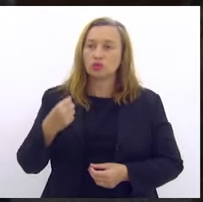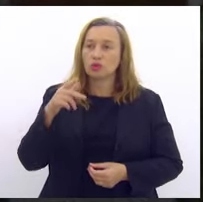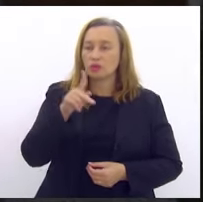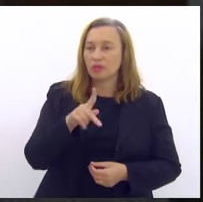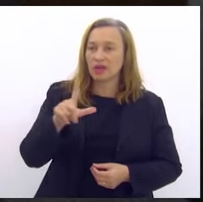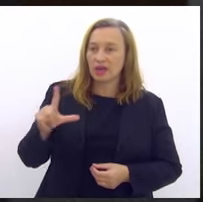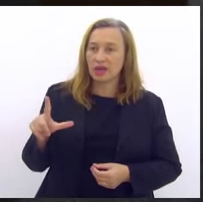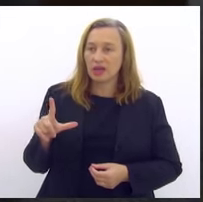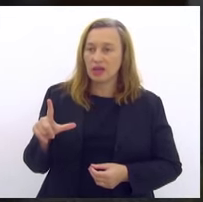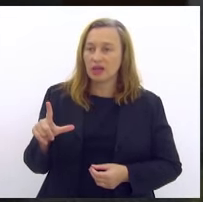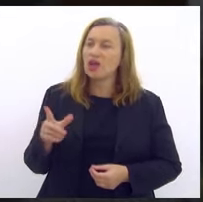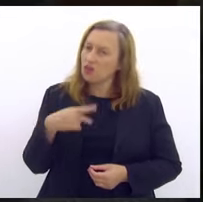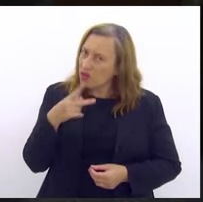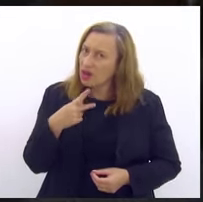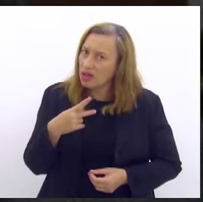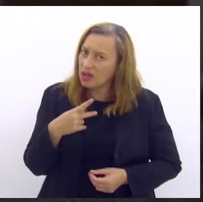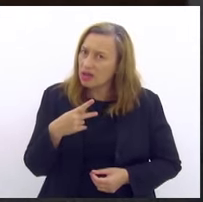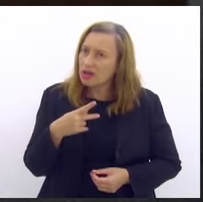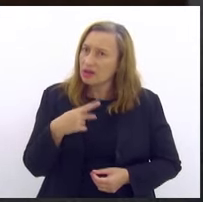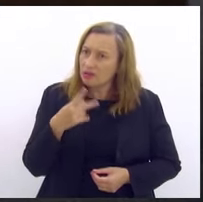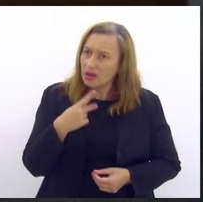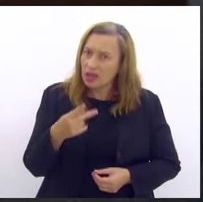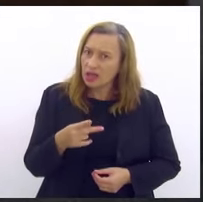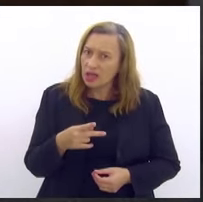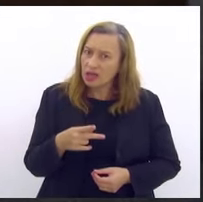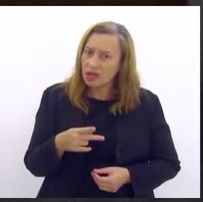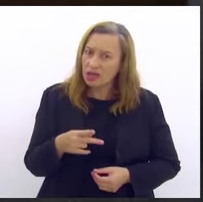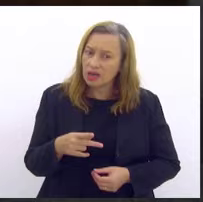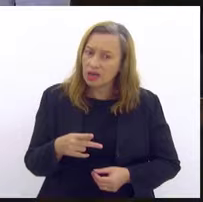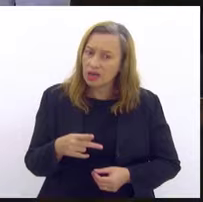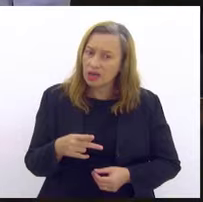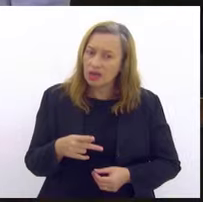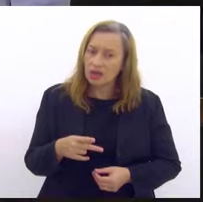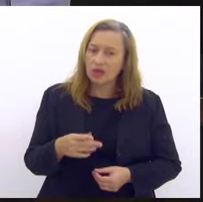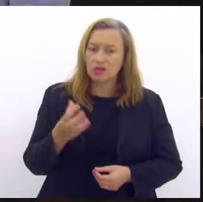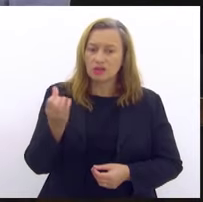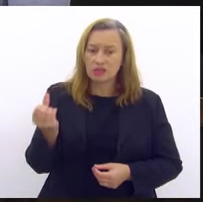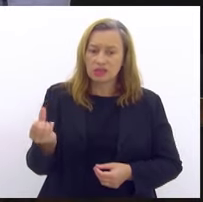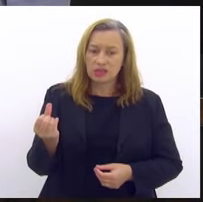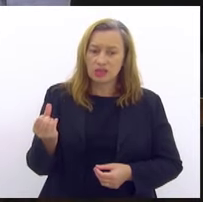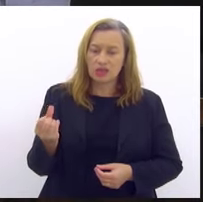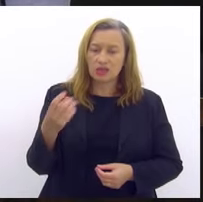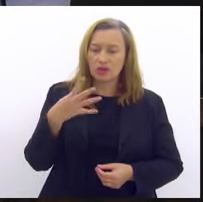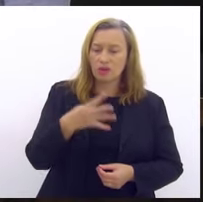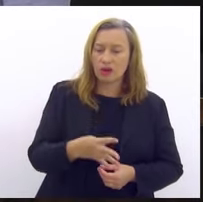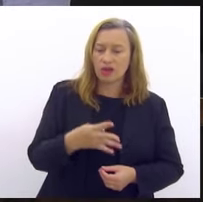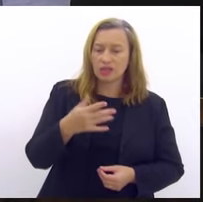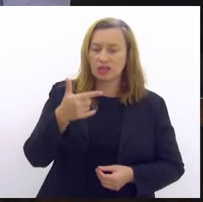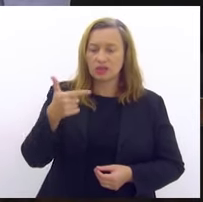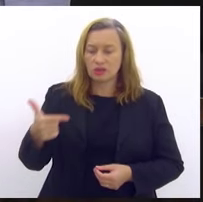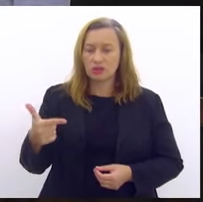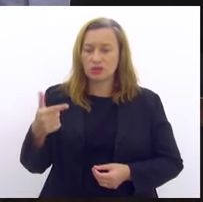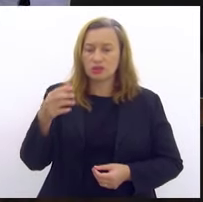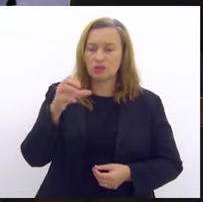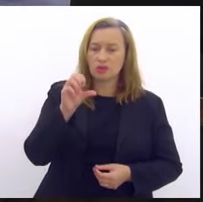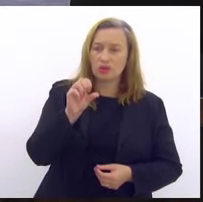Eu falei número 6 da pauta, 42, 86 não, e